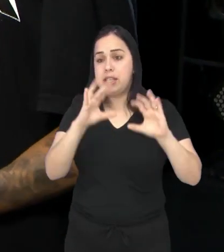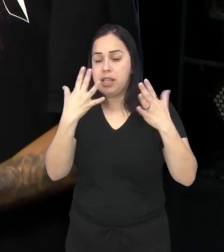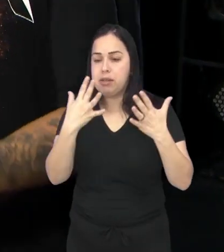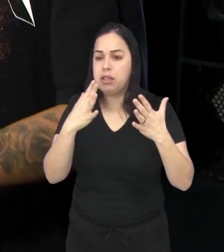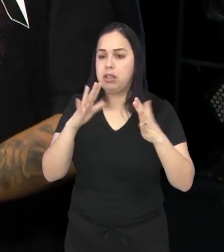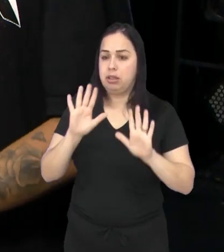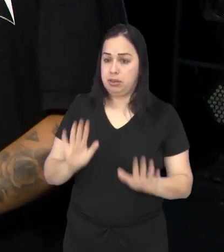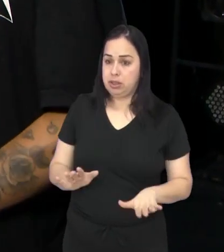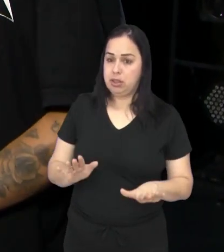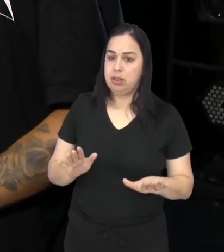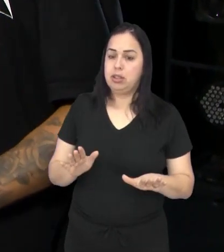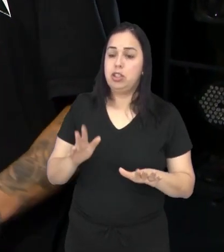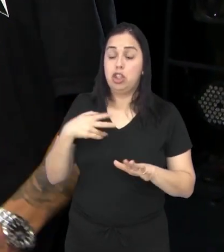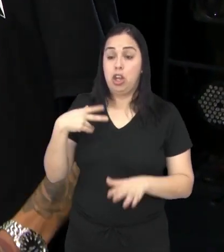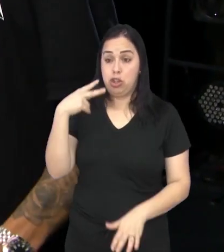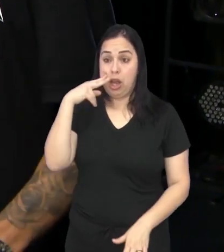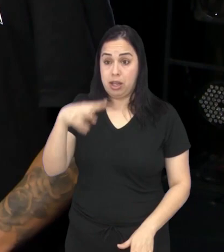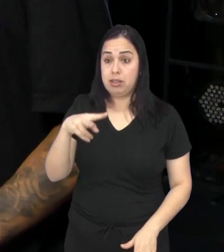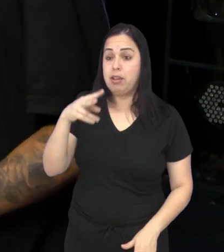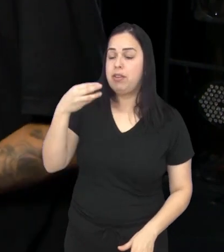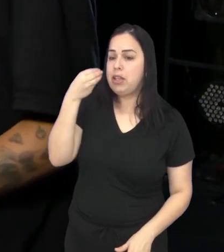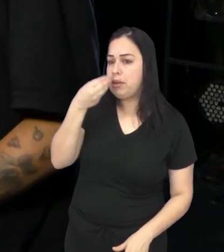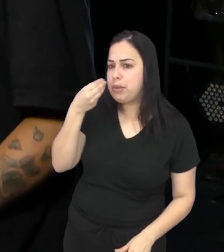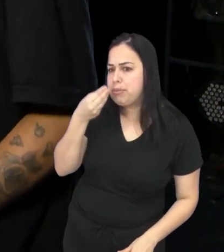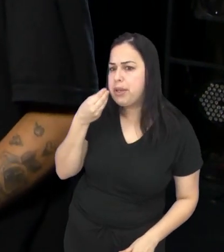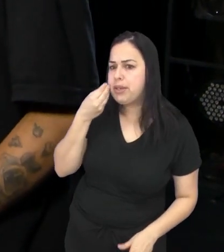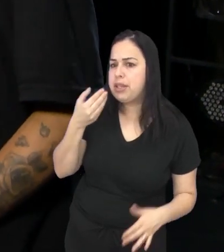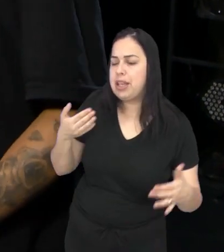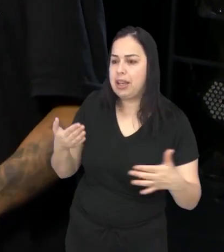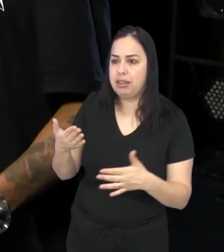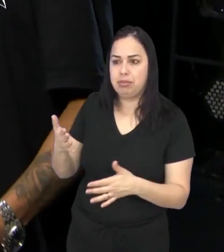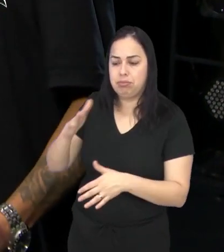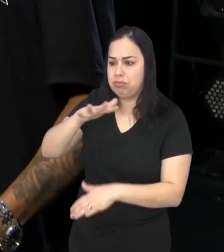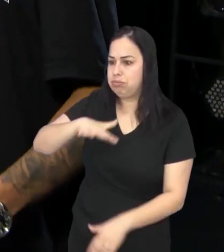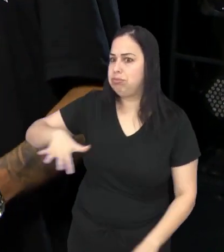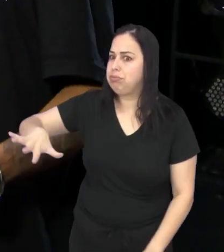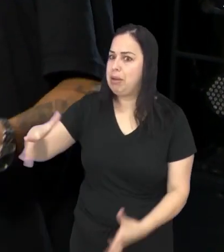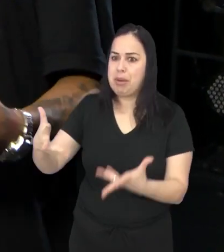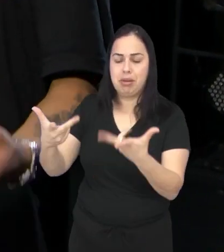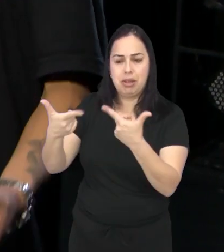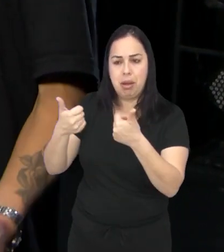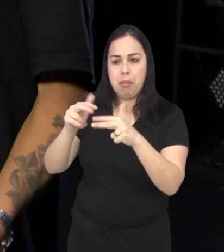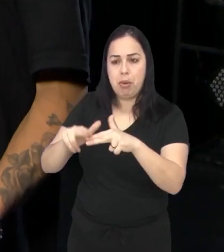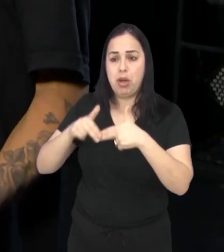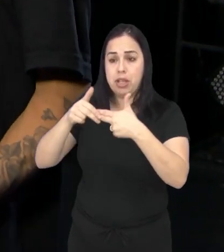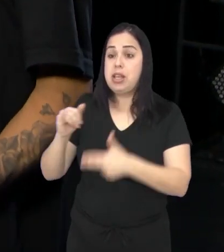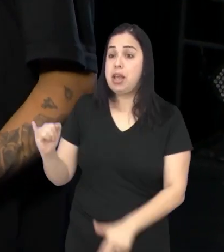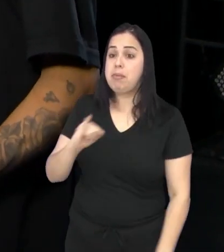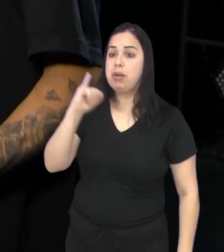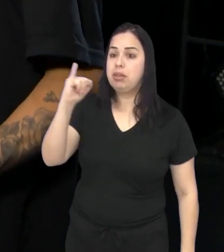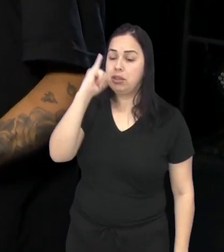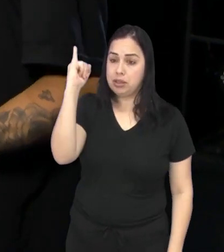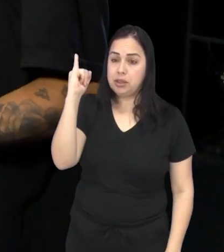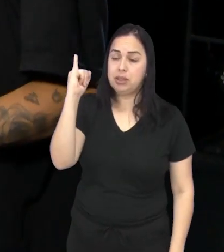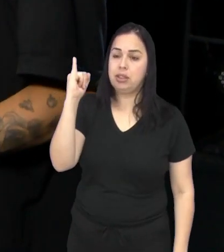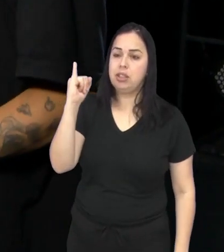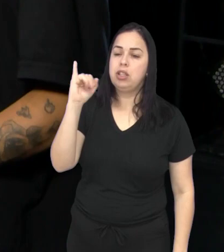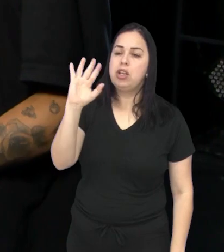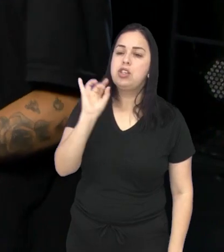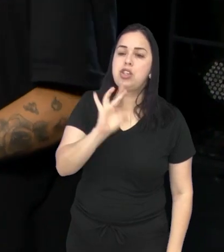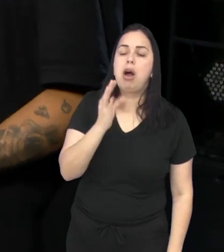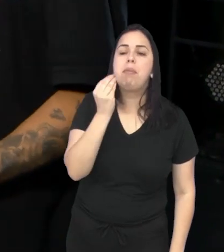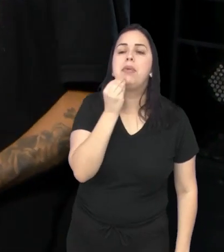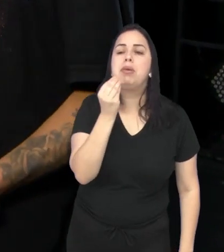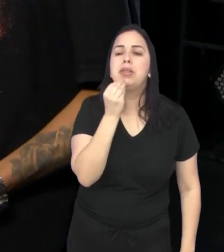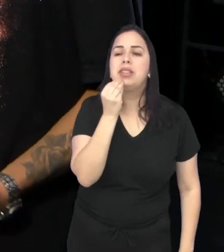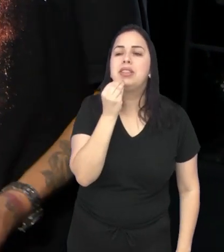vi como que funciona e aqui, cara, excepcional. Então é muito importante, desde que não seja só a oportunidade de se